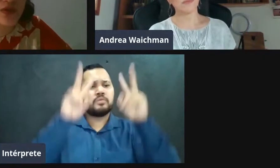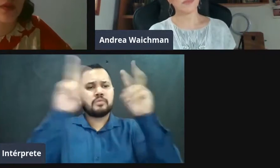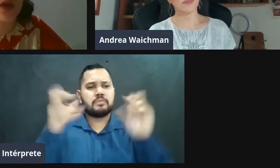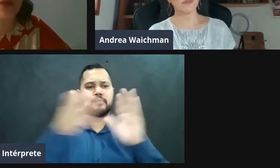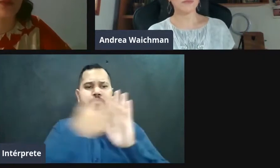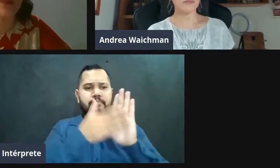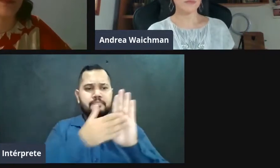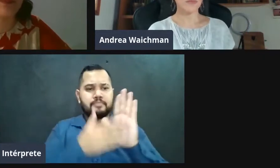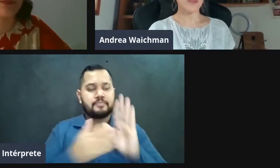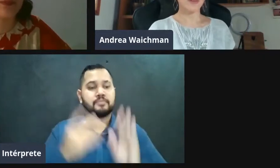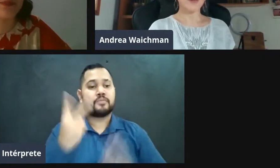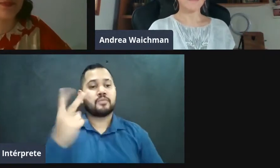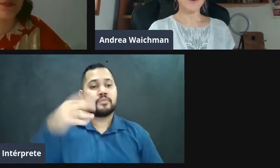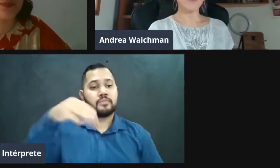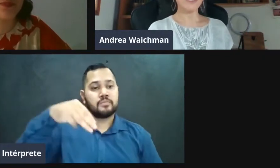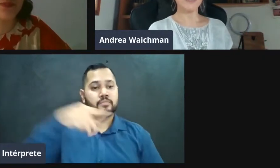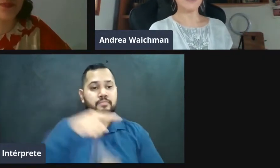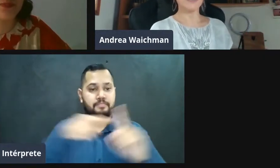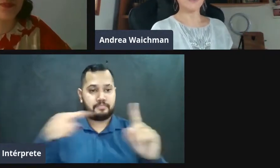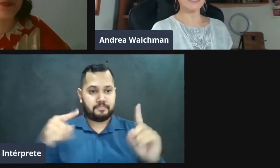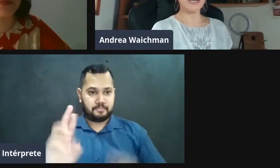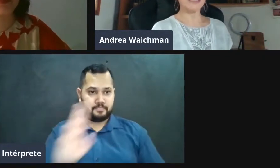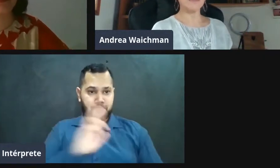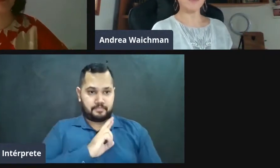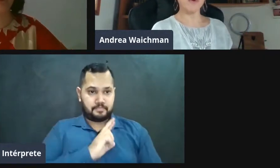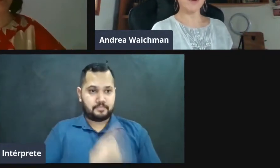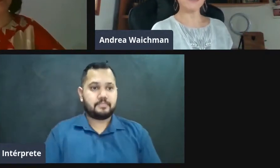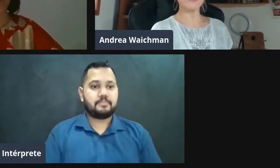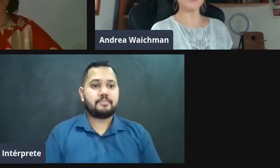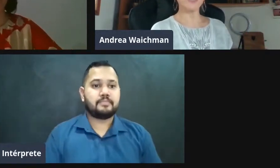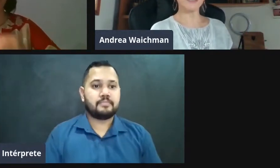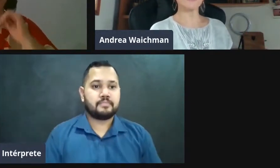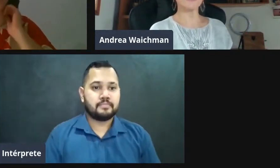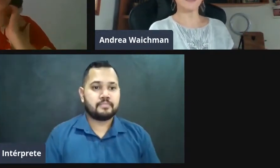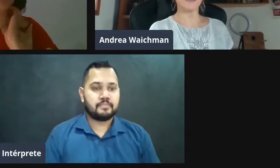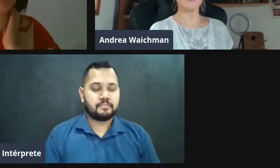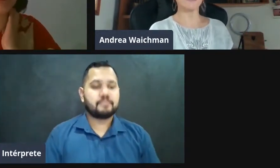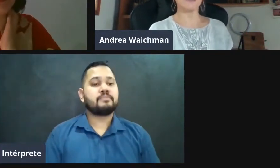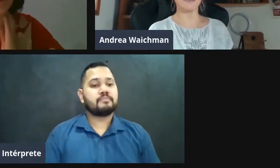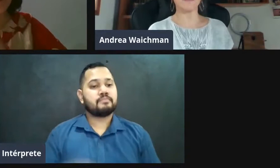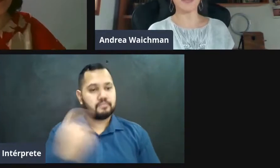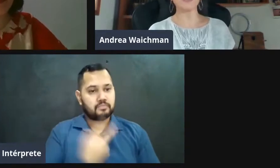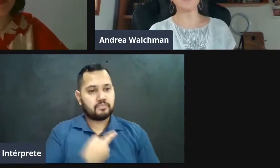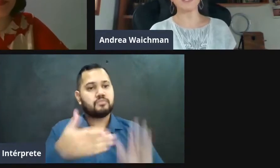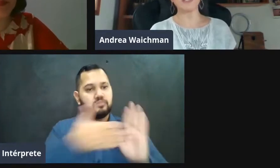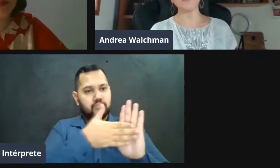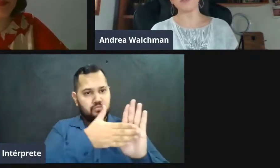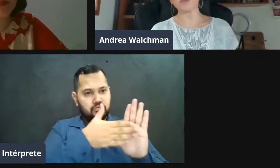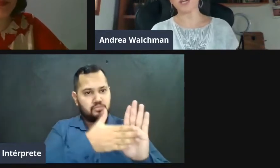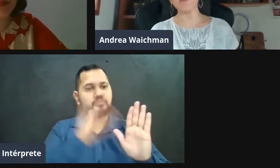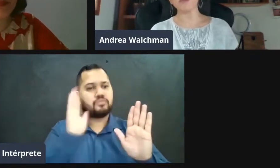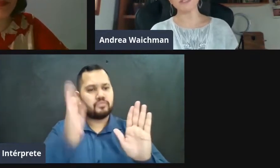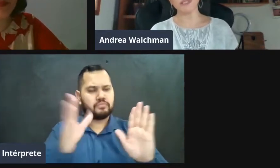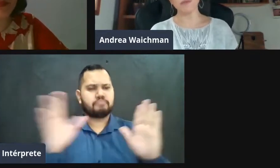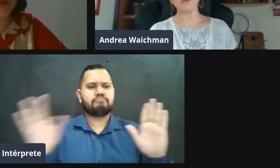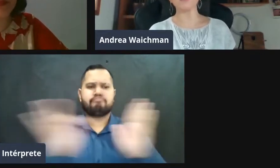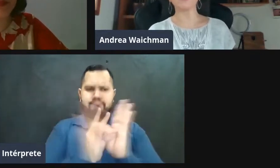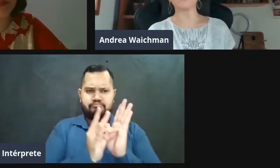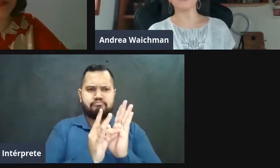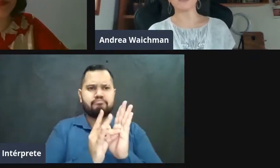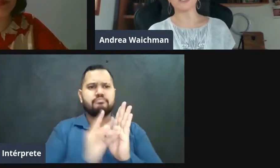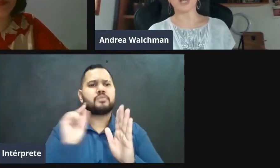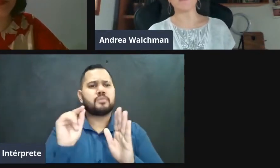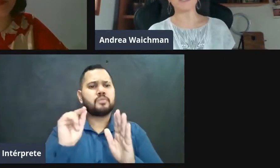2 minutos e meio. Bom, e na nossa carta proposta já está bem específico que é um